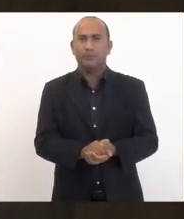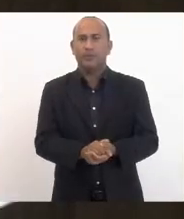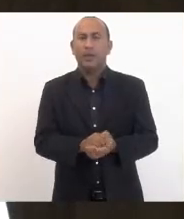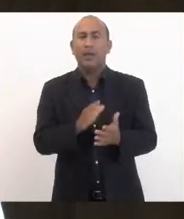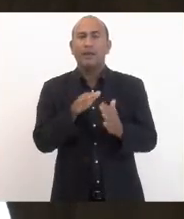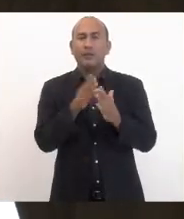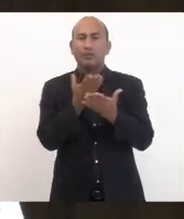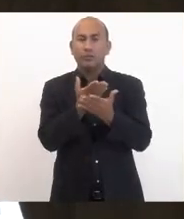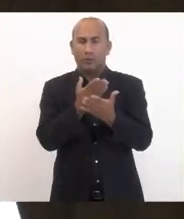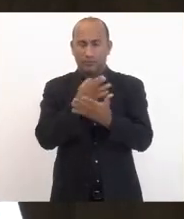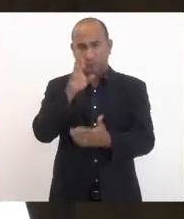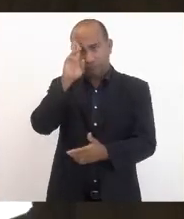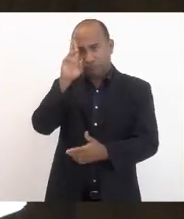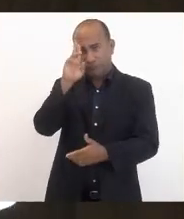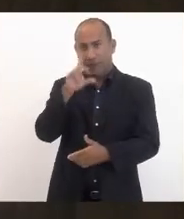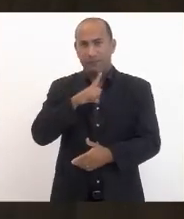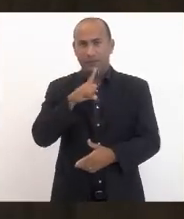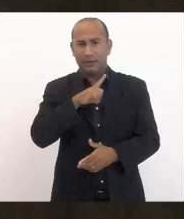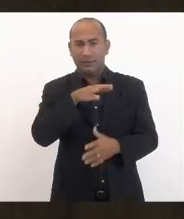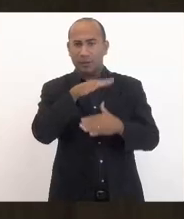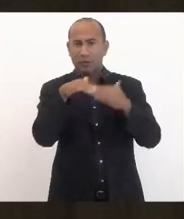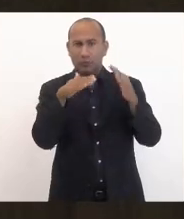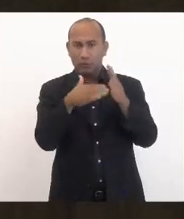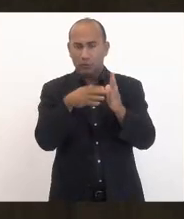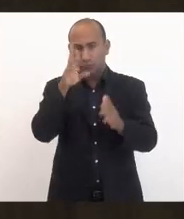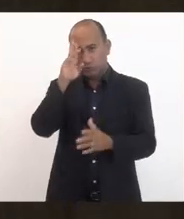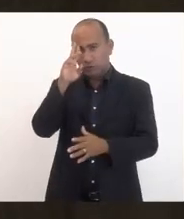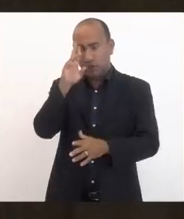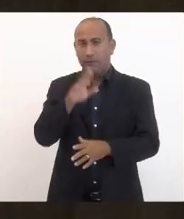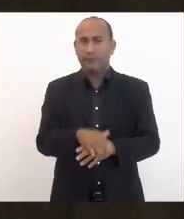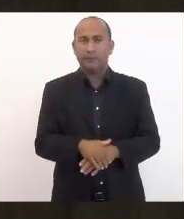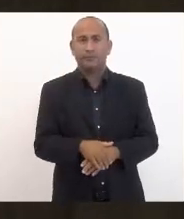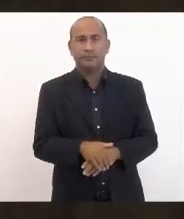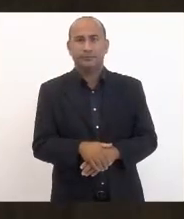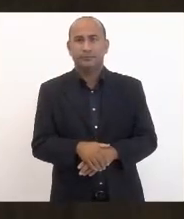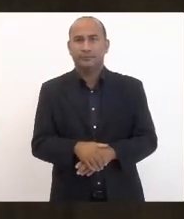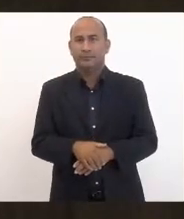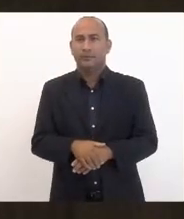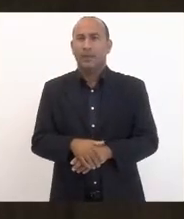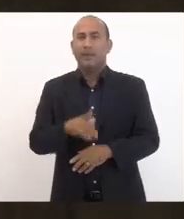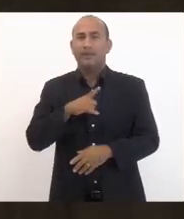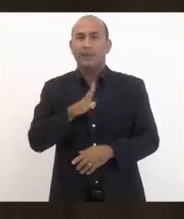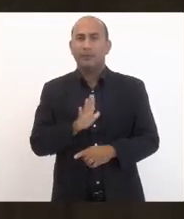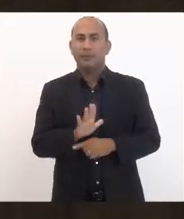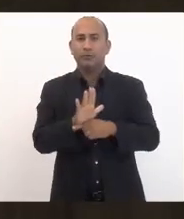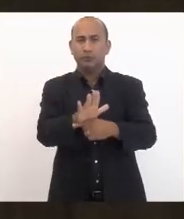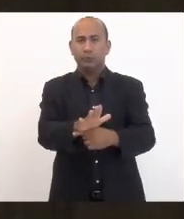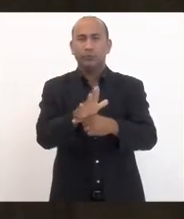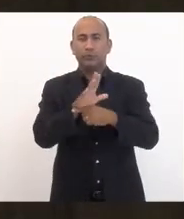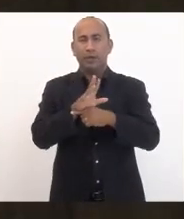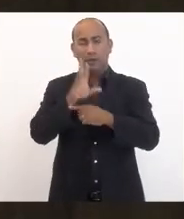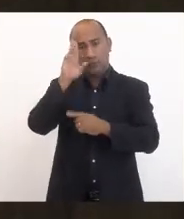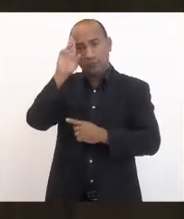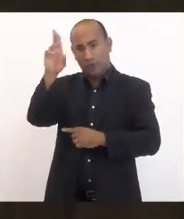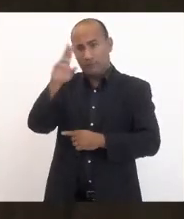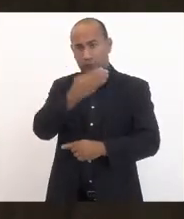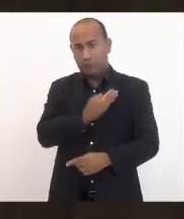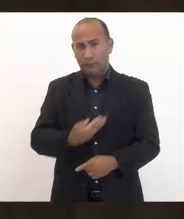Colégio de Líderes por unanimidade de todos os líderes, inclusive com o apoio da liderança do